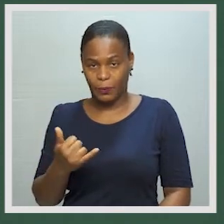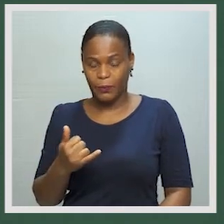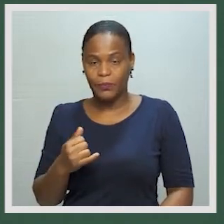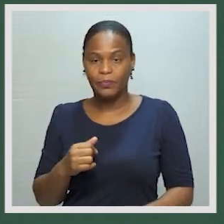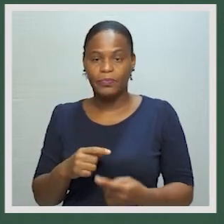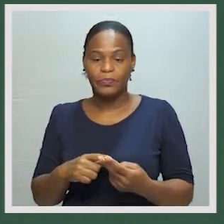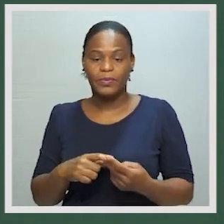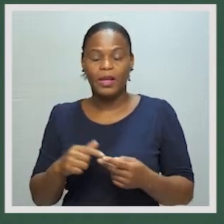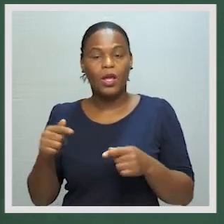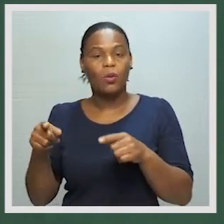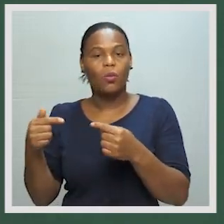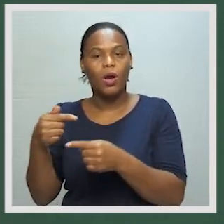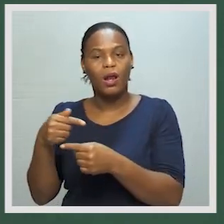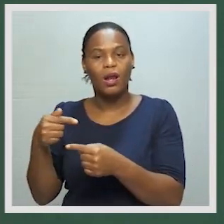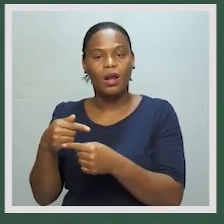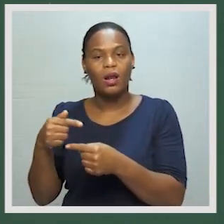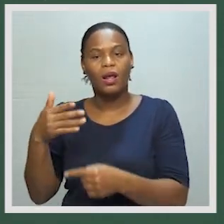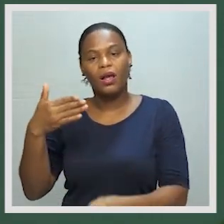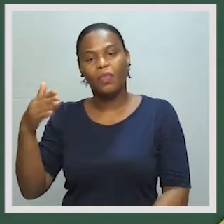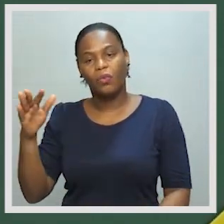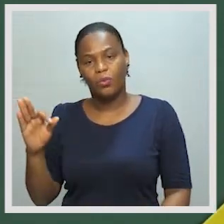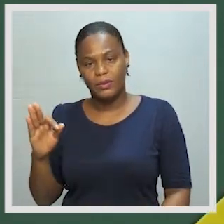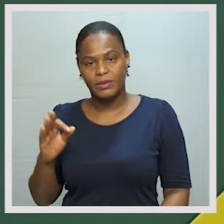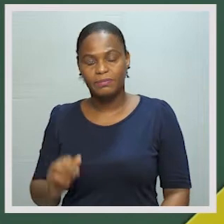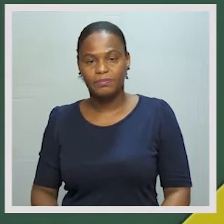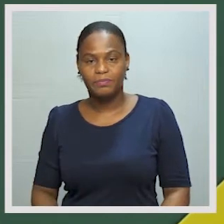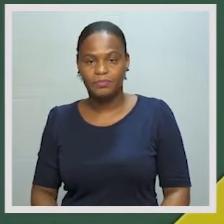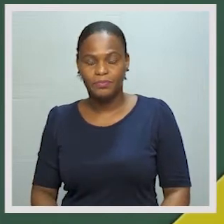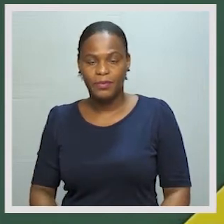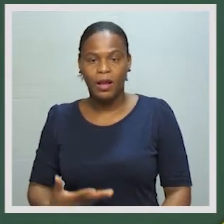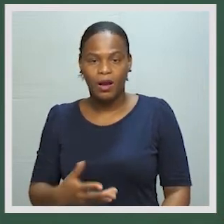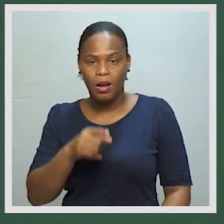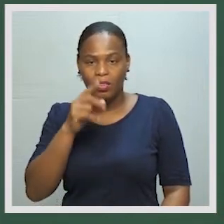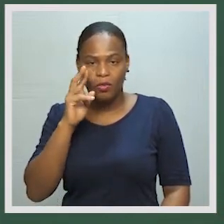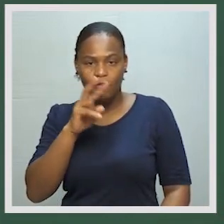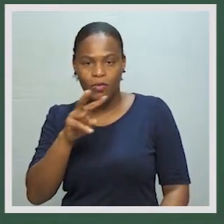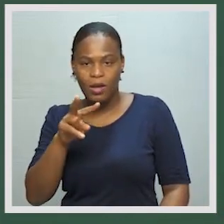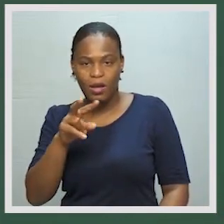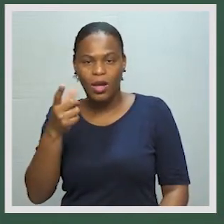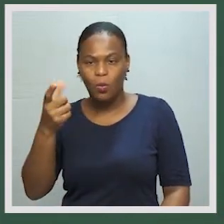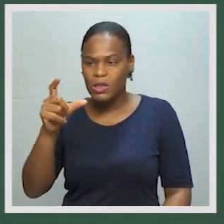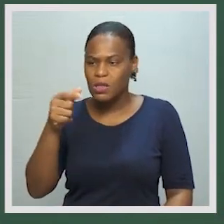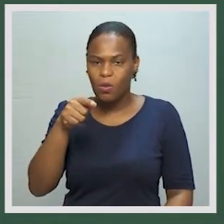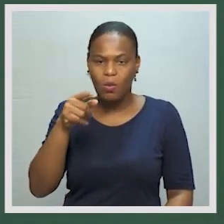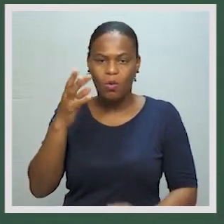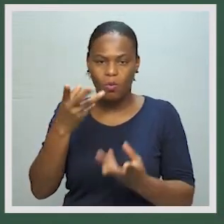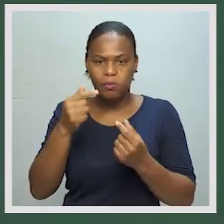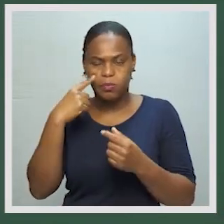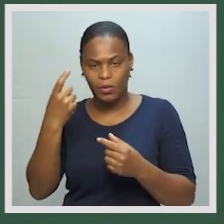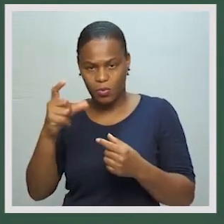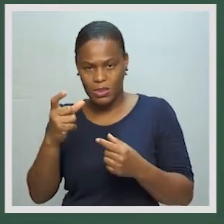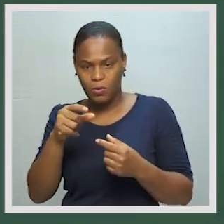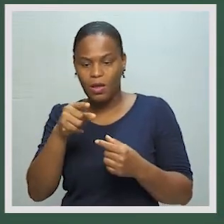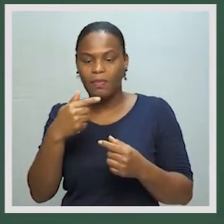2y igual a 14. Reparem que nesta equação